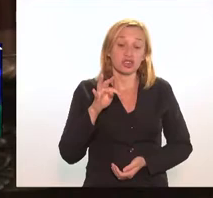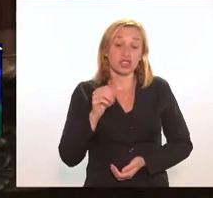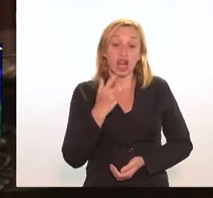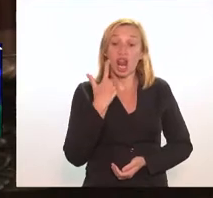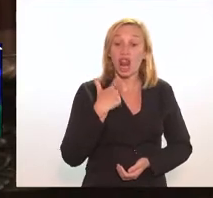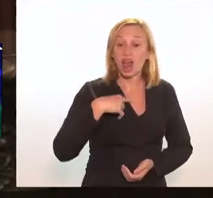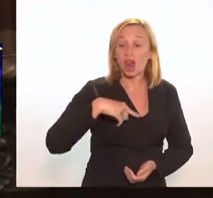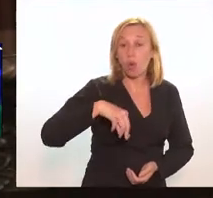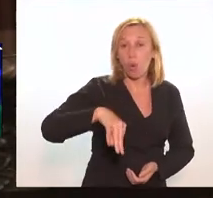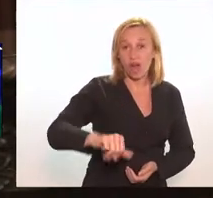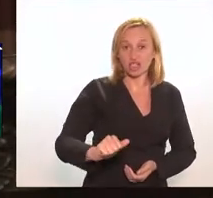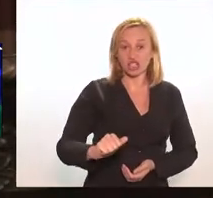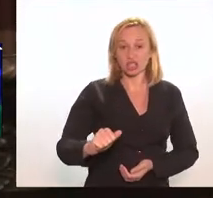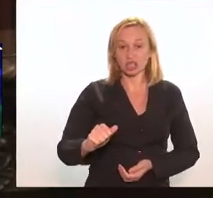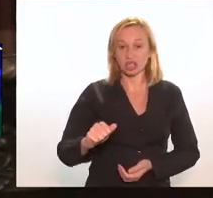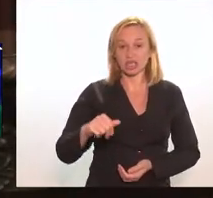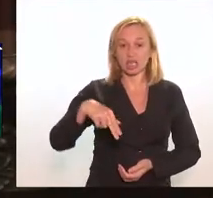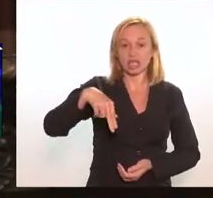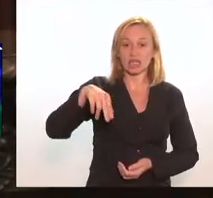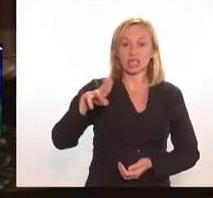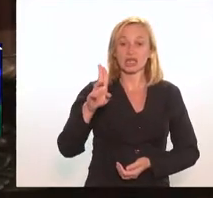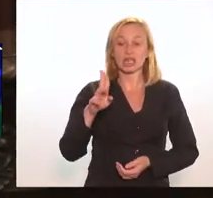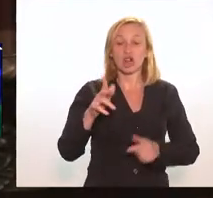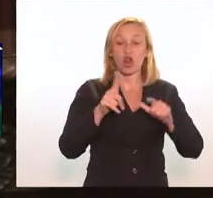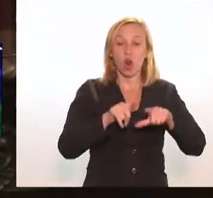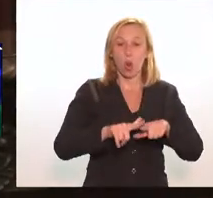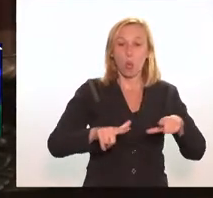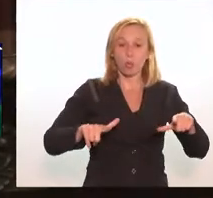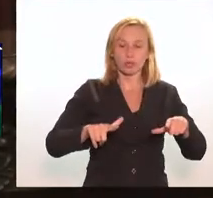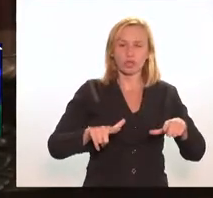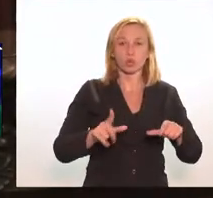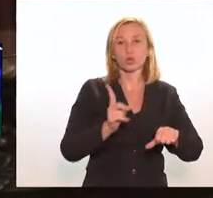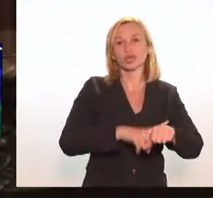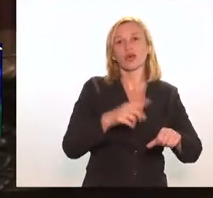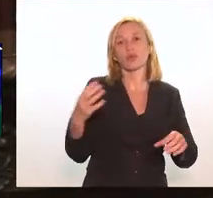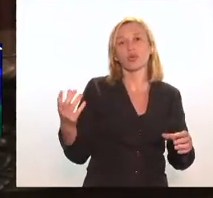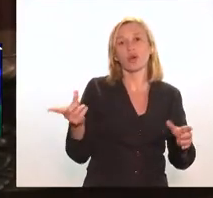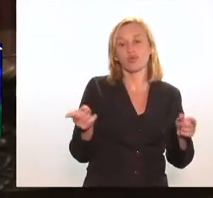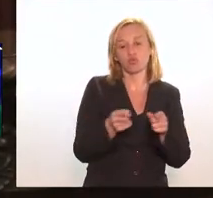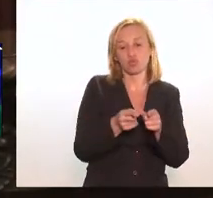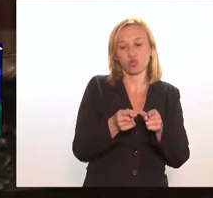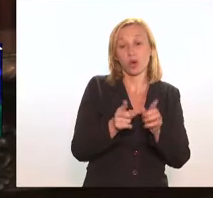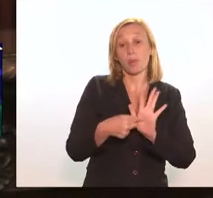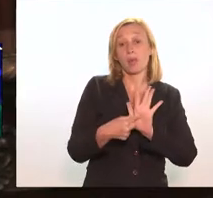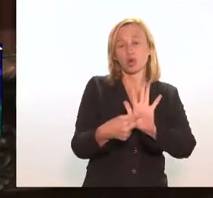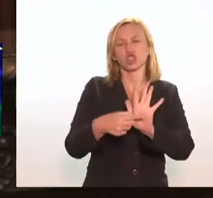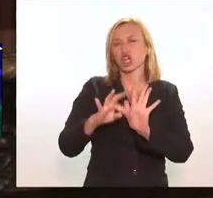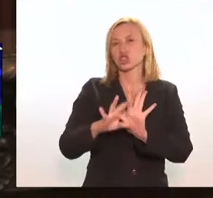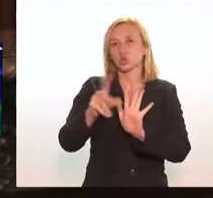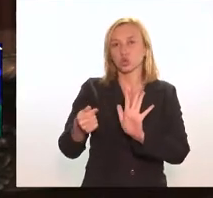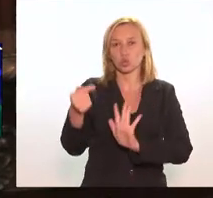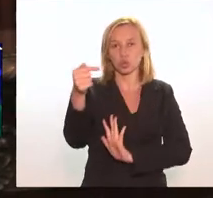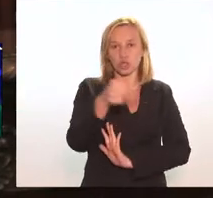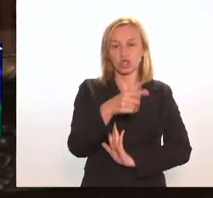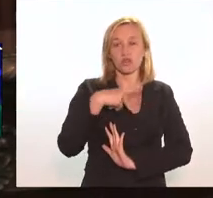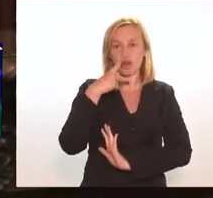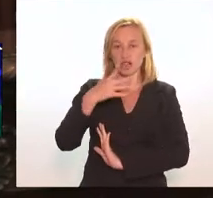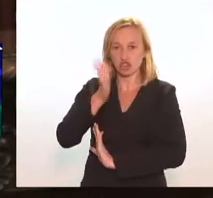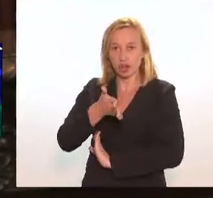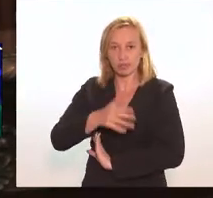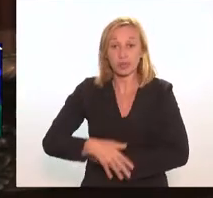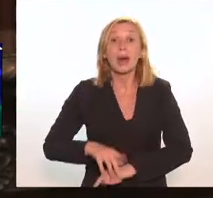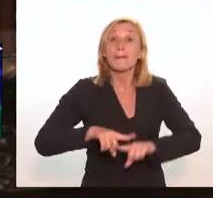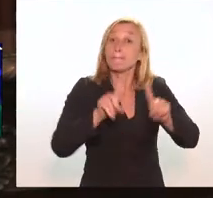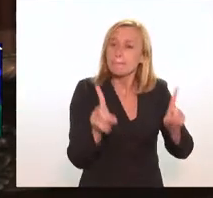linguagem neutra. O tempo é curto para demonstrar tudo isso aqui,